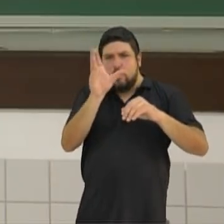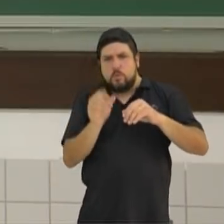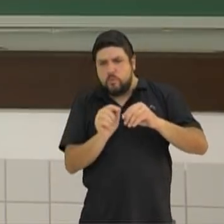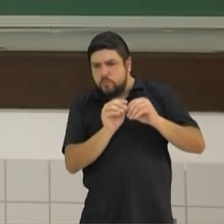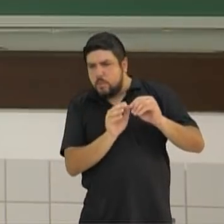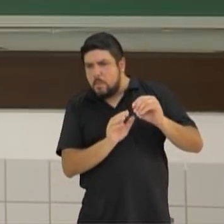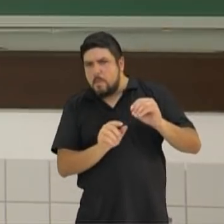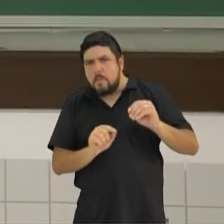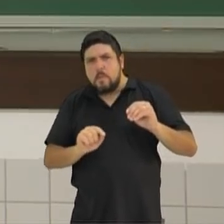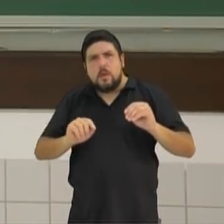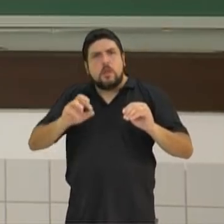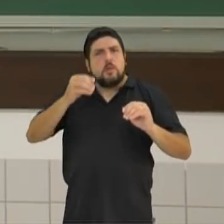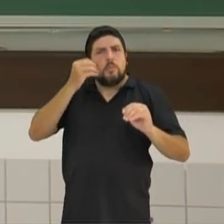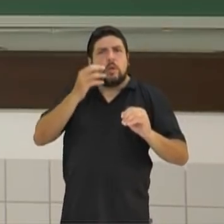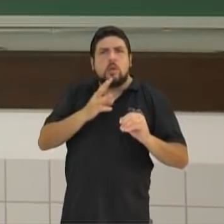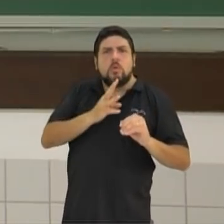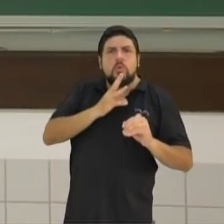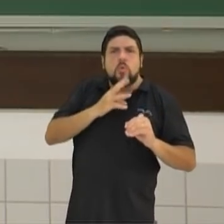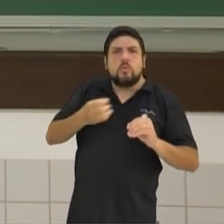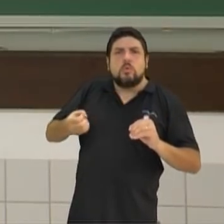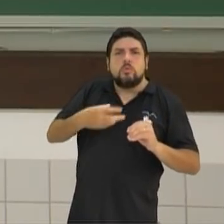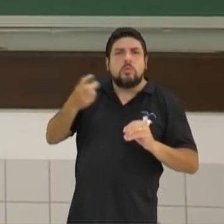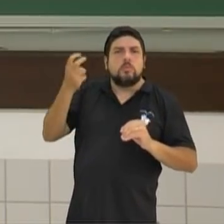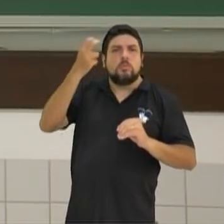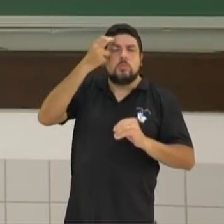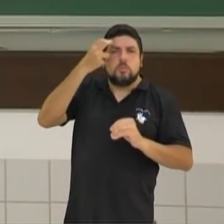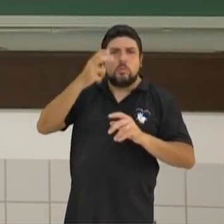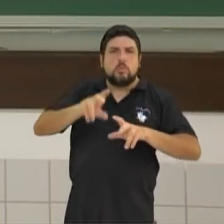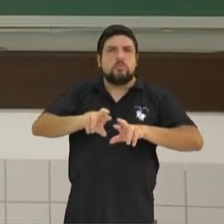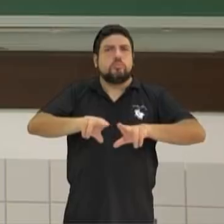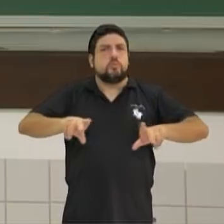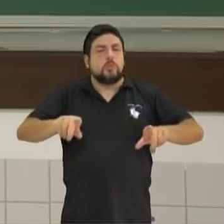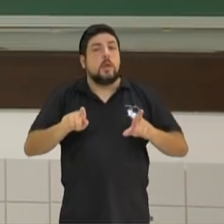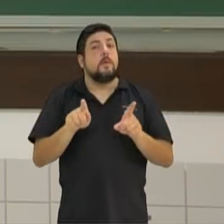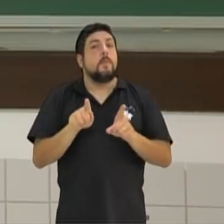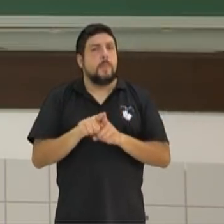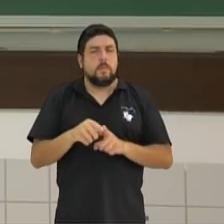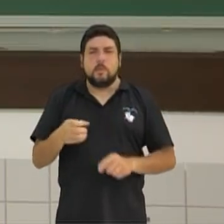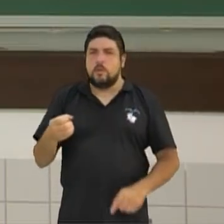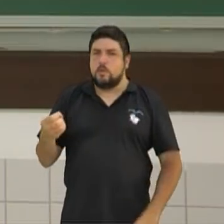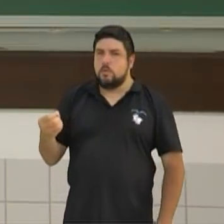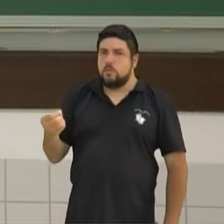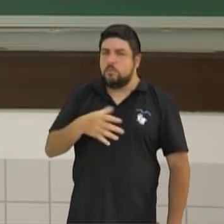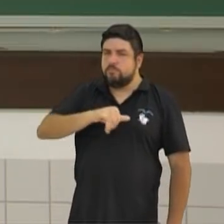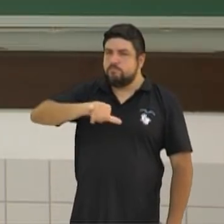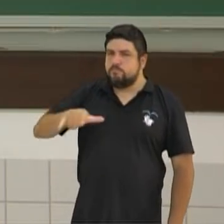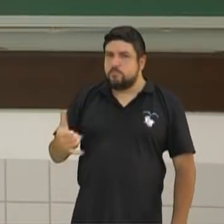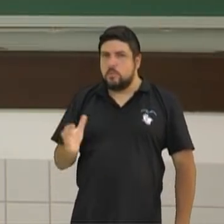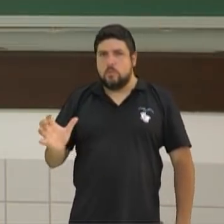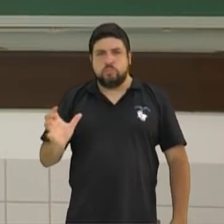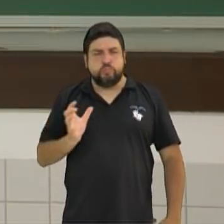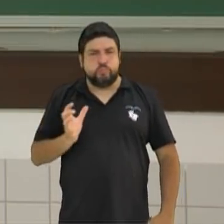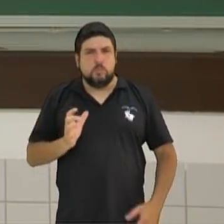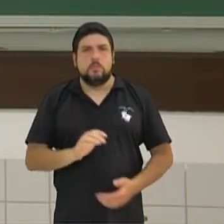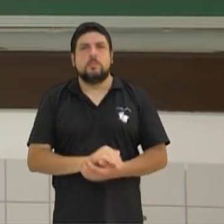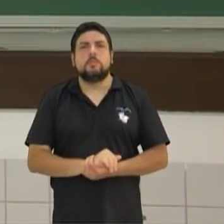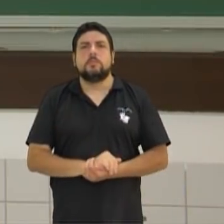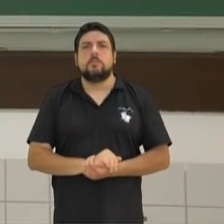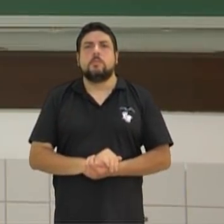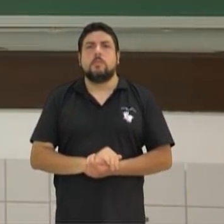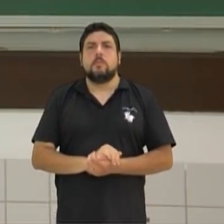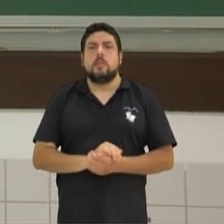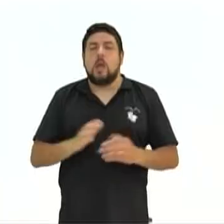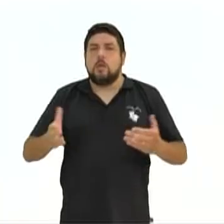terras novas, culturas novas e, é claro, novas chances de lucro. Qual é o objetivo, então, da